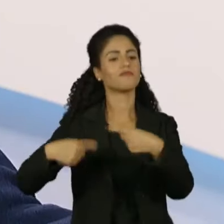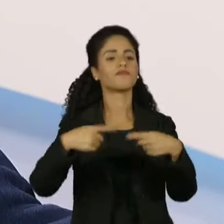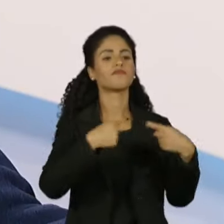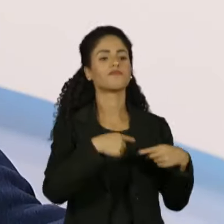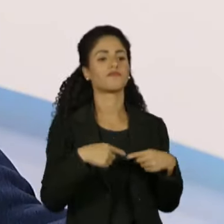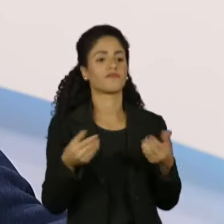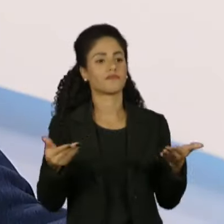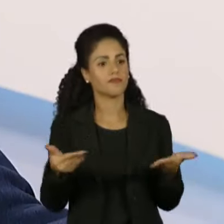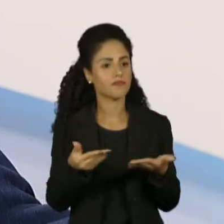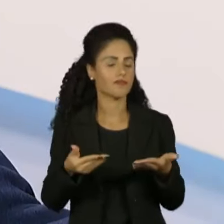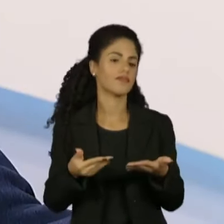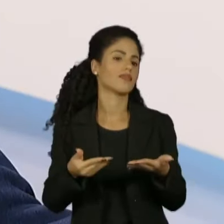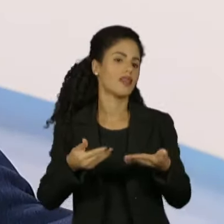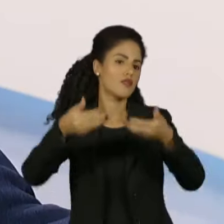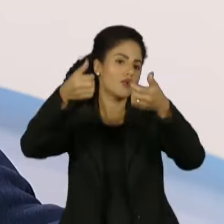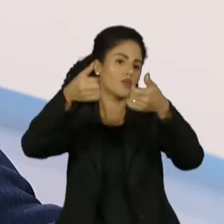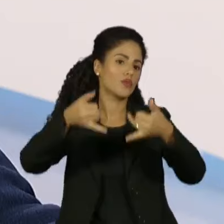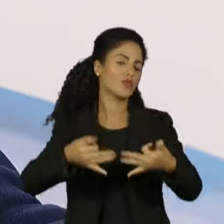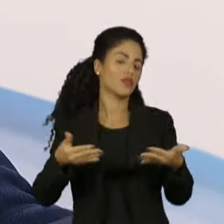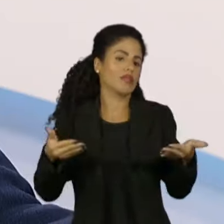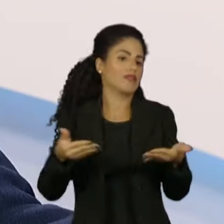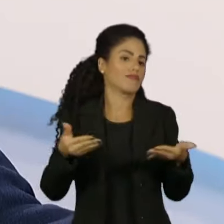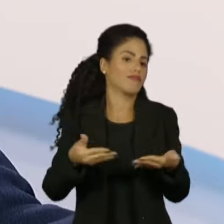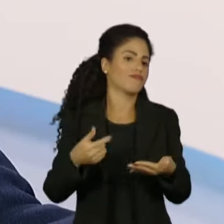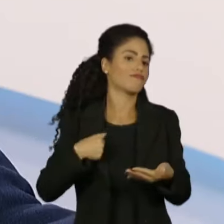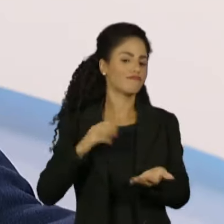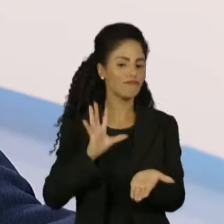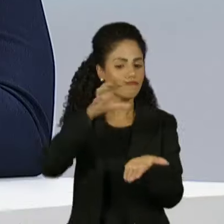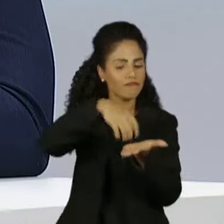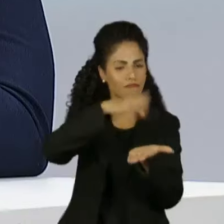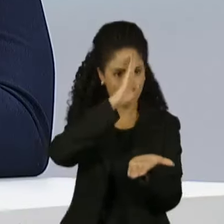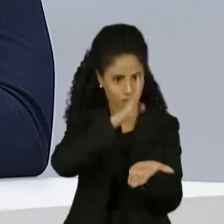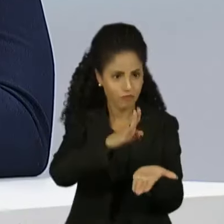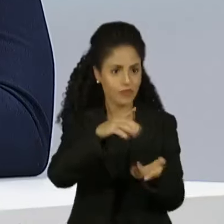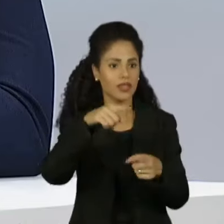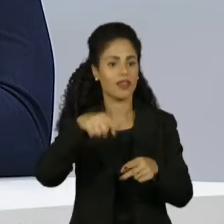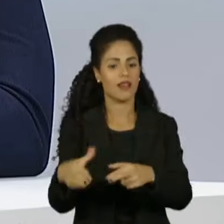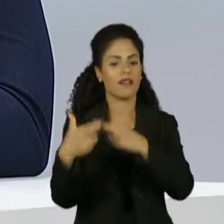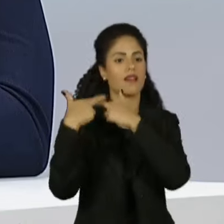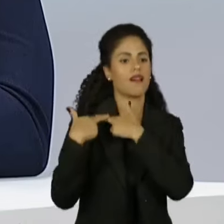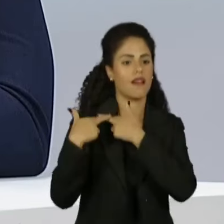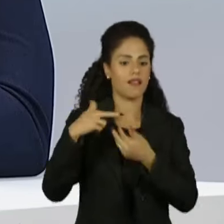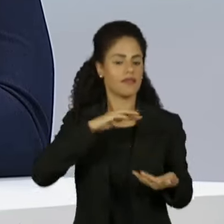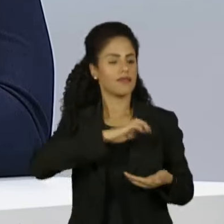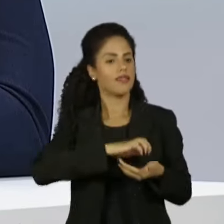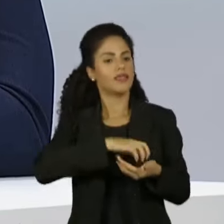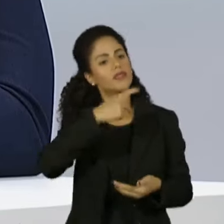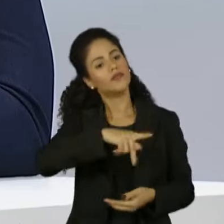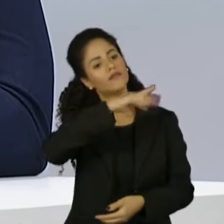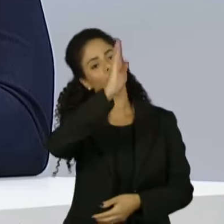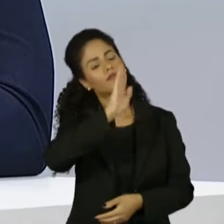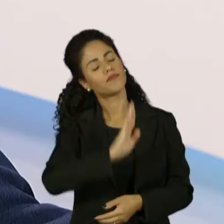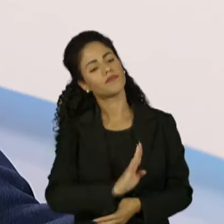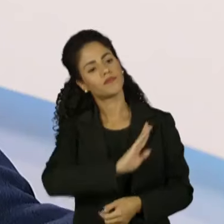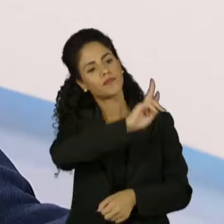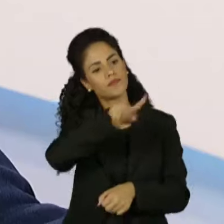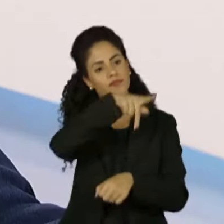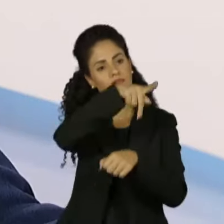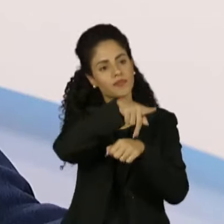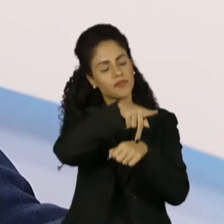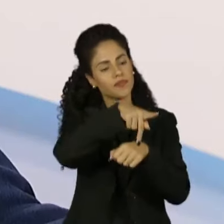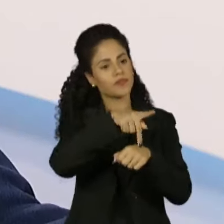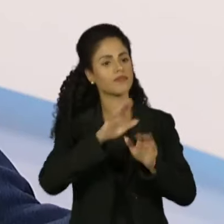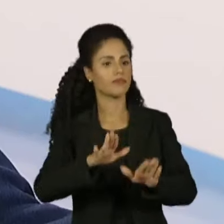Brasil, não, nós estamos discutindo a centralidade do papel político que o STF tem hoje no país. Quando eu comecei falando que